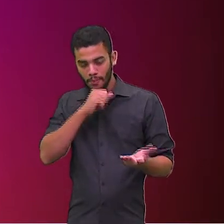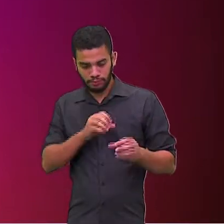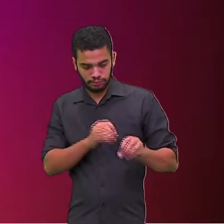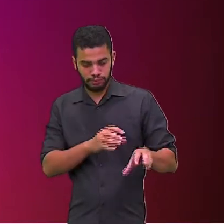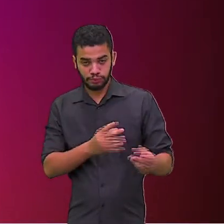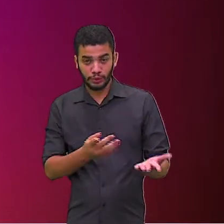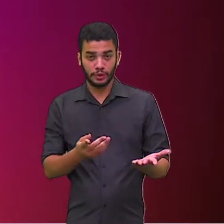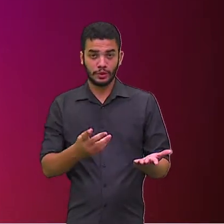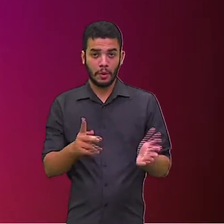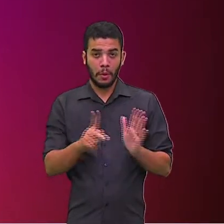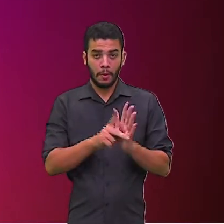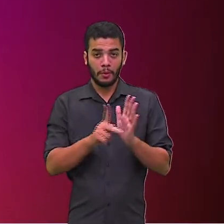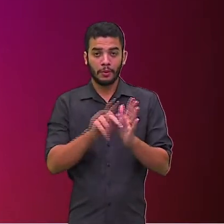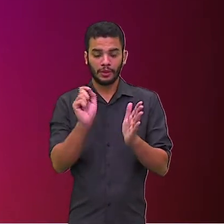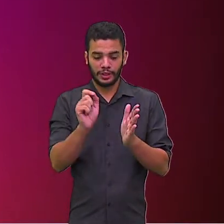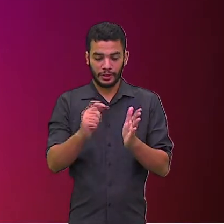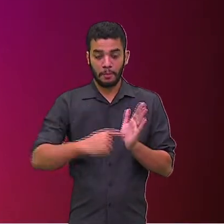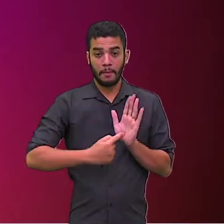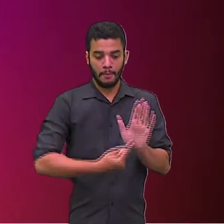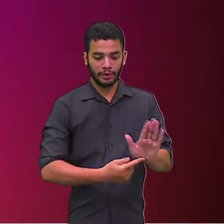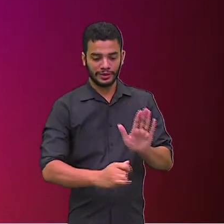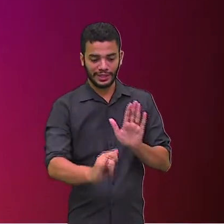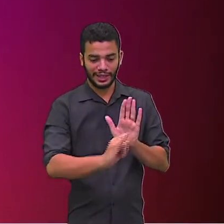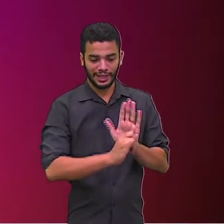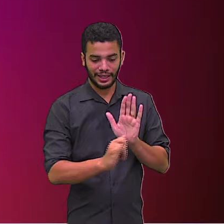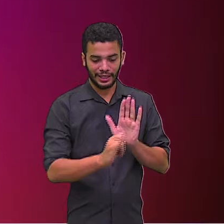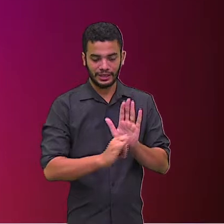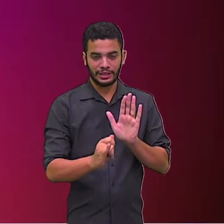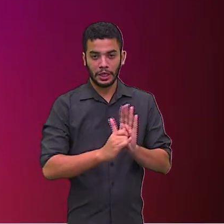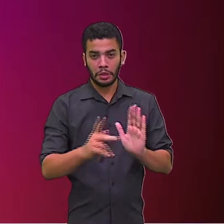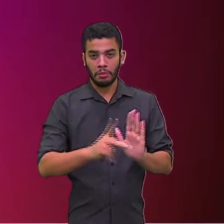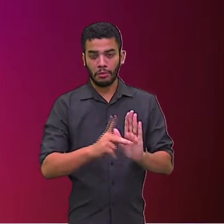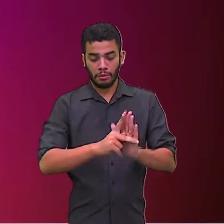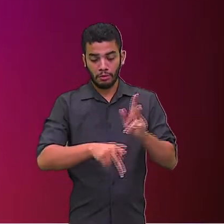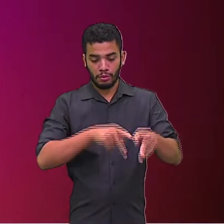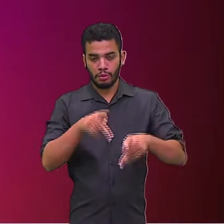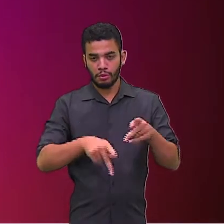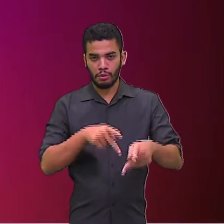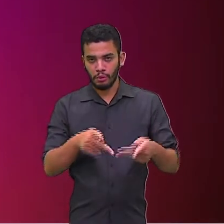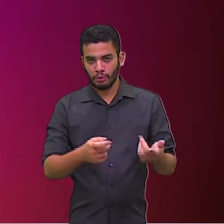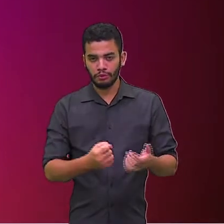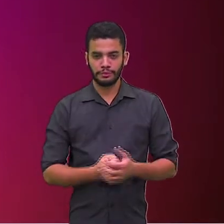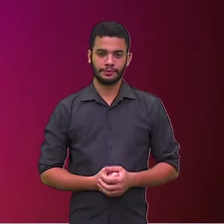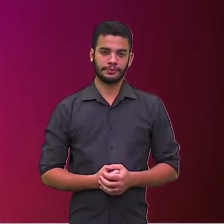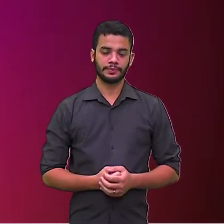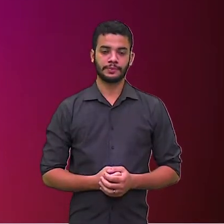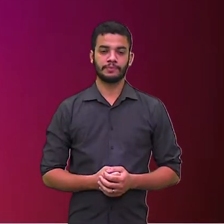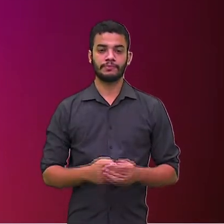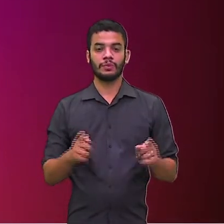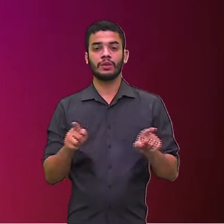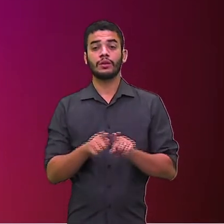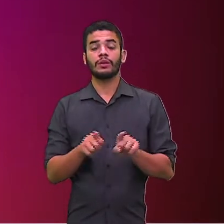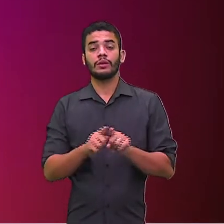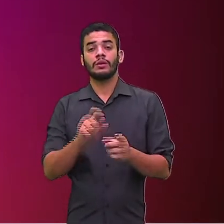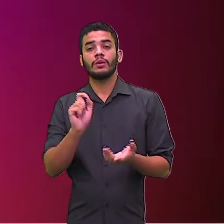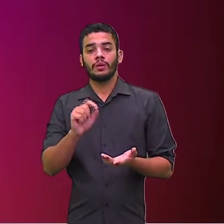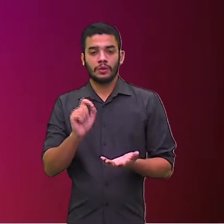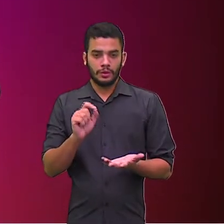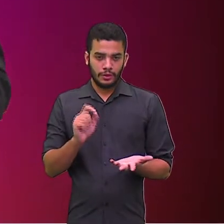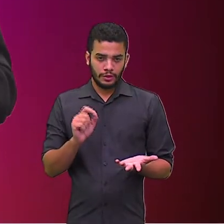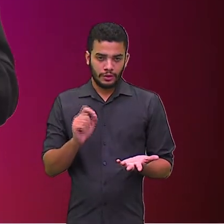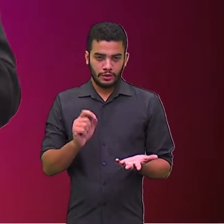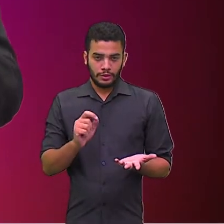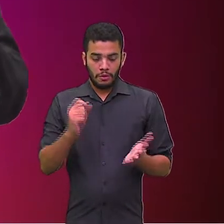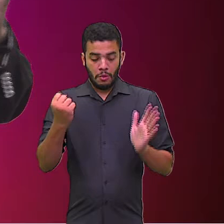identidade daquela sociedade, à sua identidade. Em segundo, o patrimônio